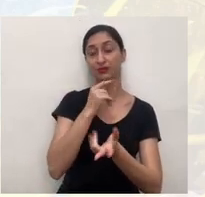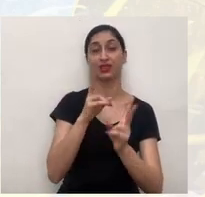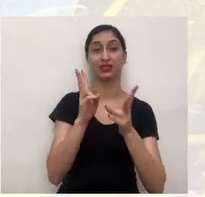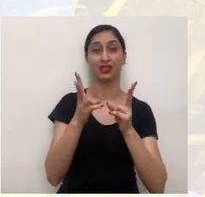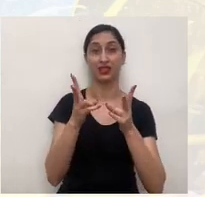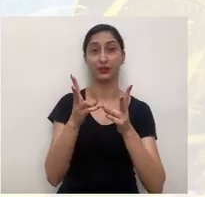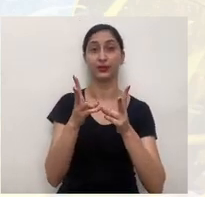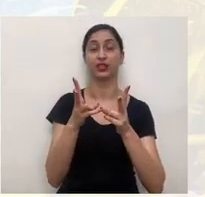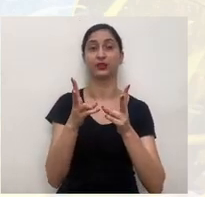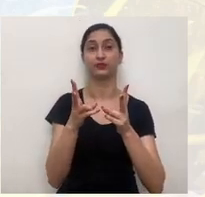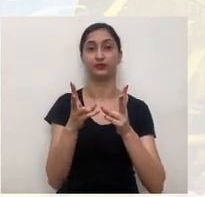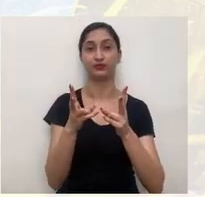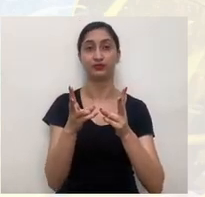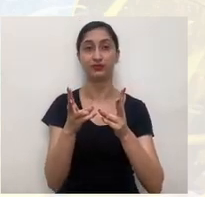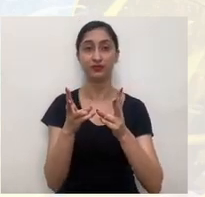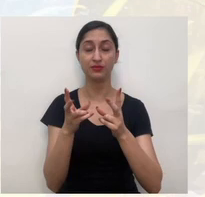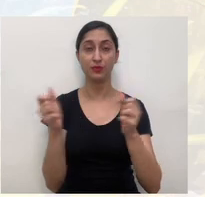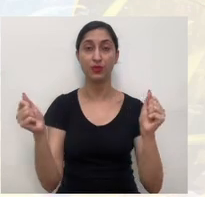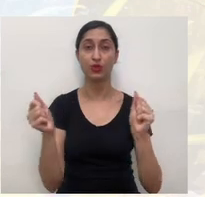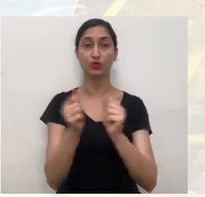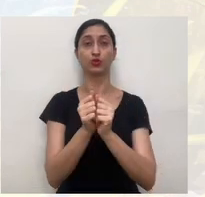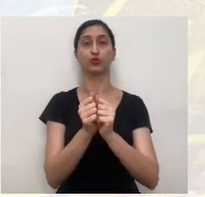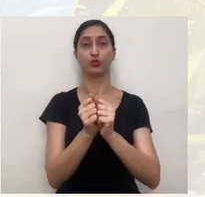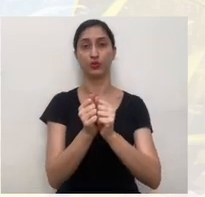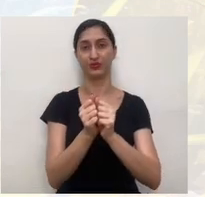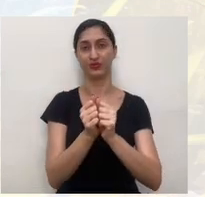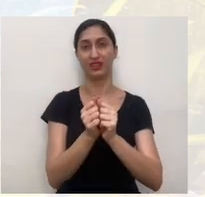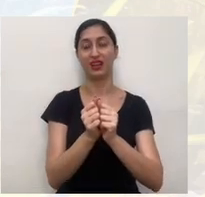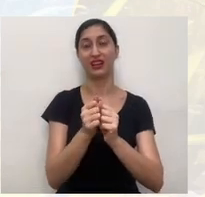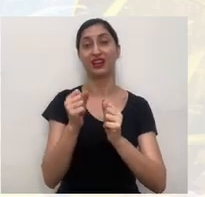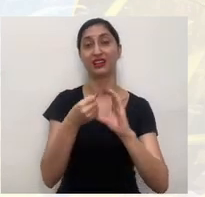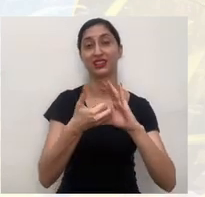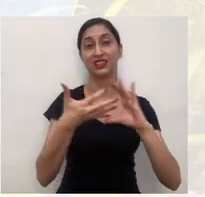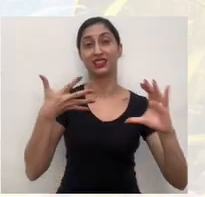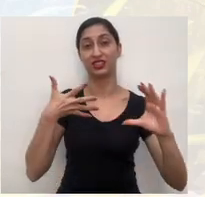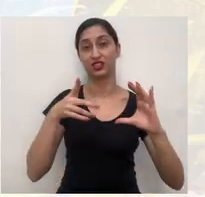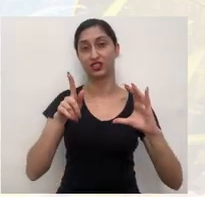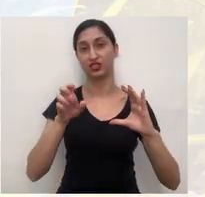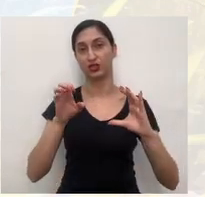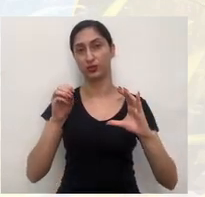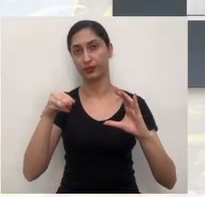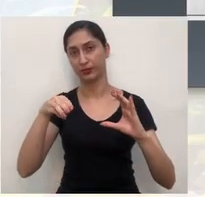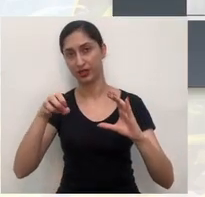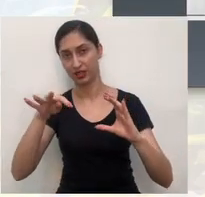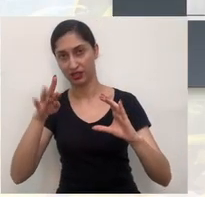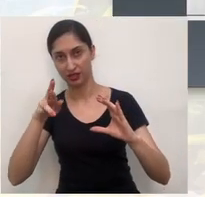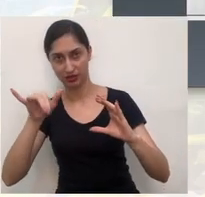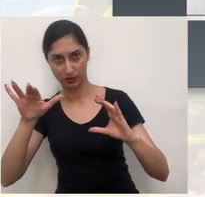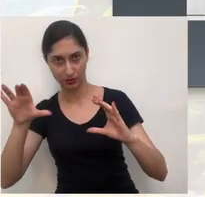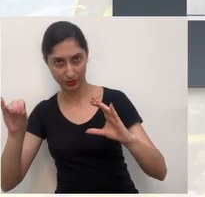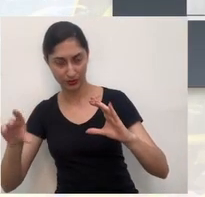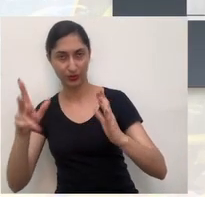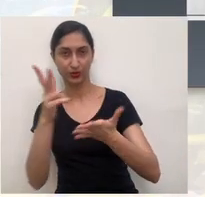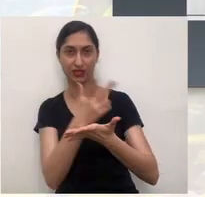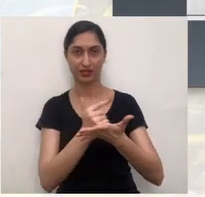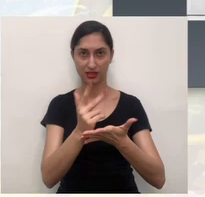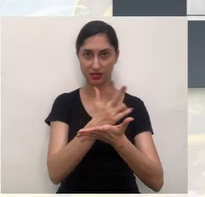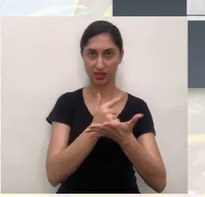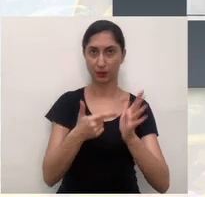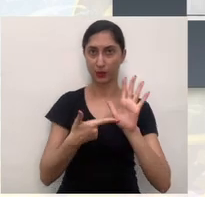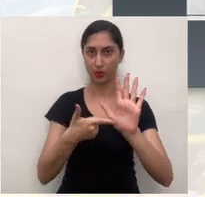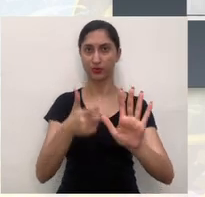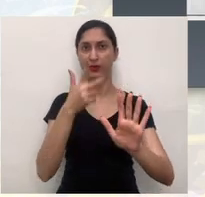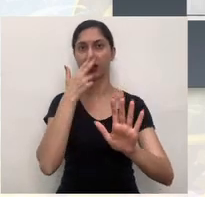grudava num aspecto geométrico do desenho, que ele era mostrado assim quase que em